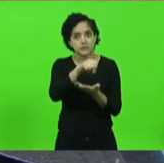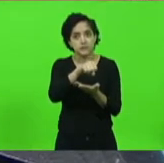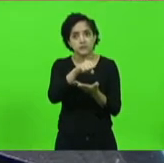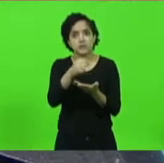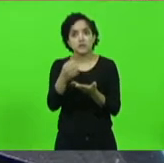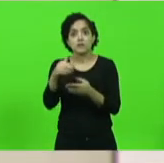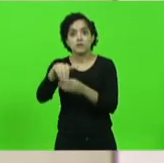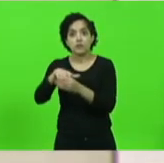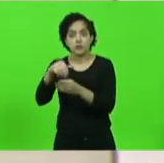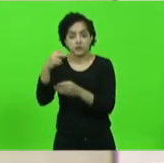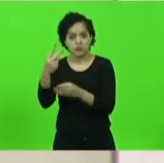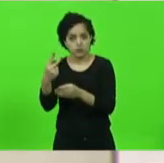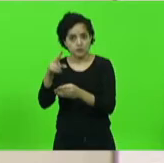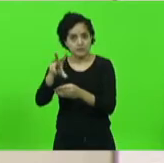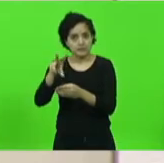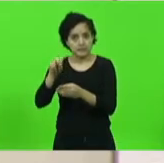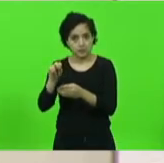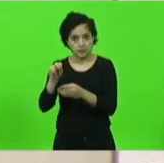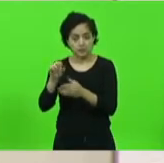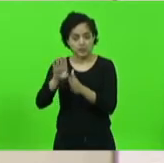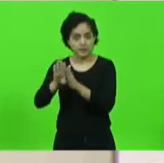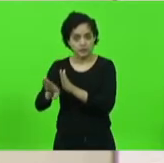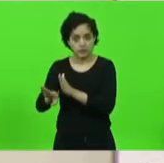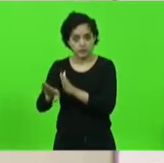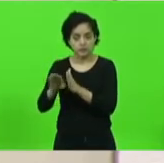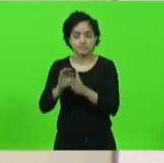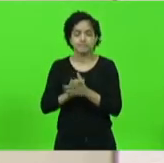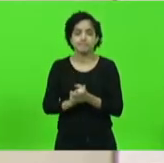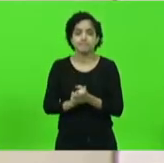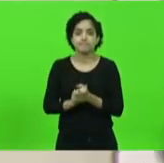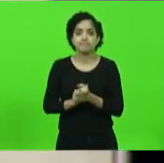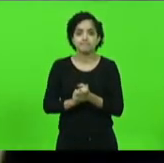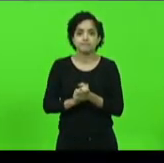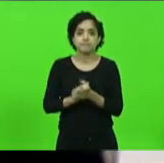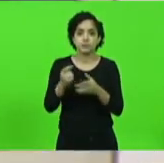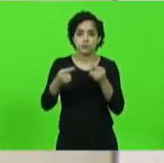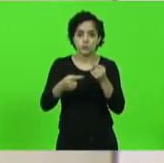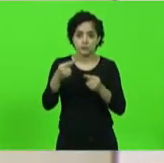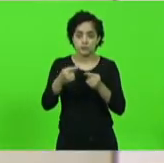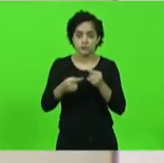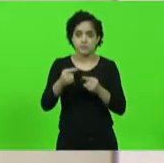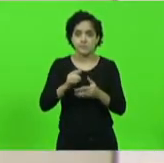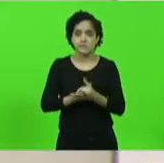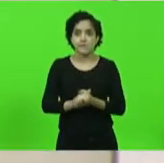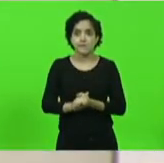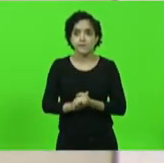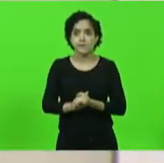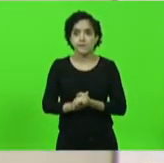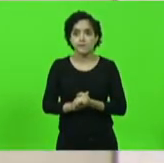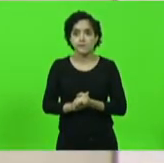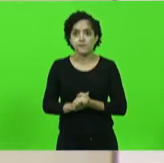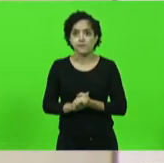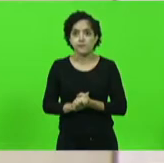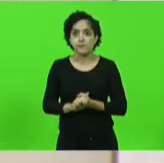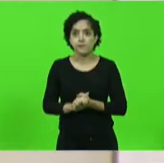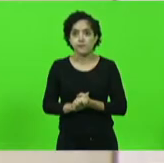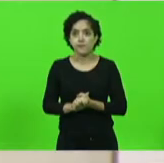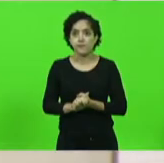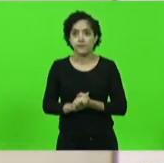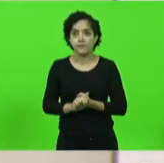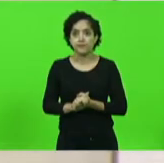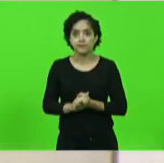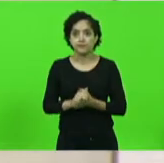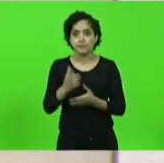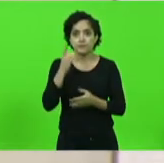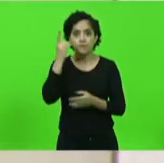vota 2, vota não, rejeita o recurso. Continua em discussão. Senhor presidente. A palavra é o